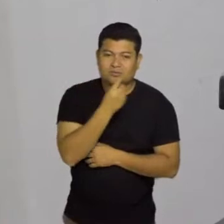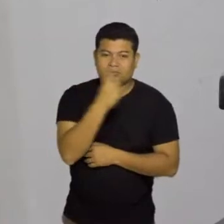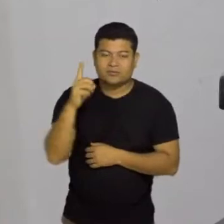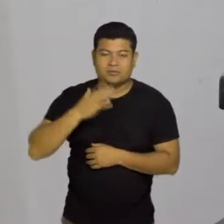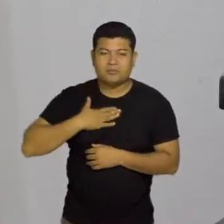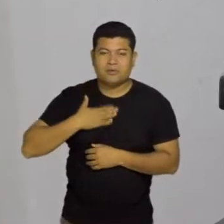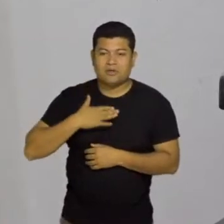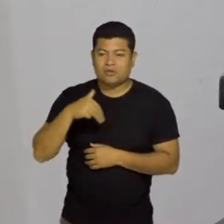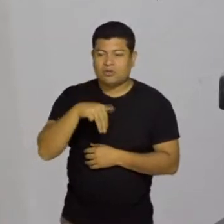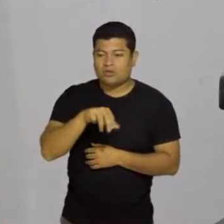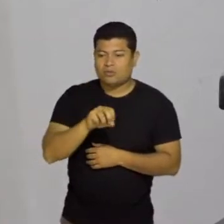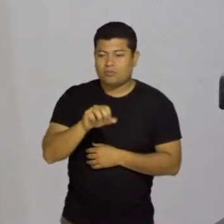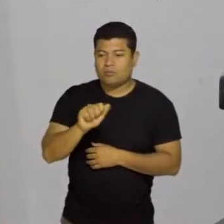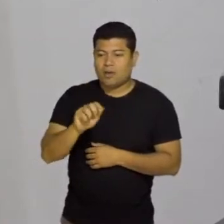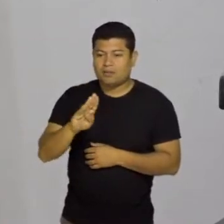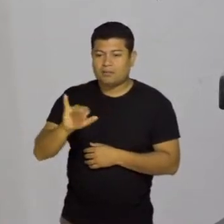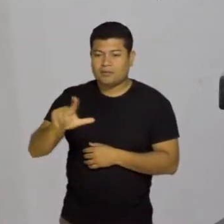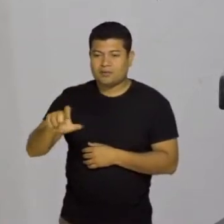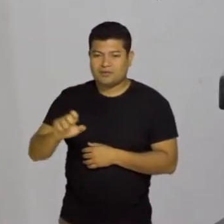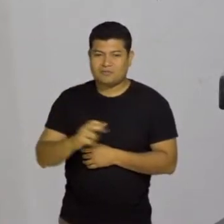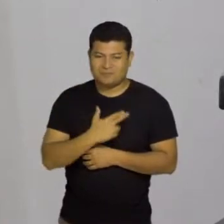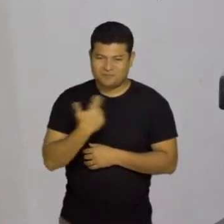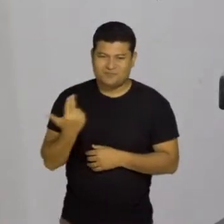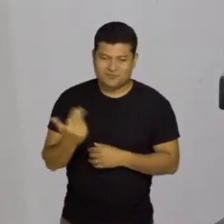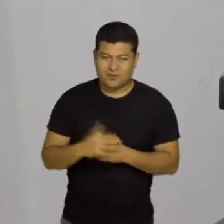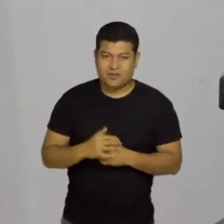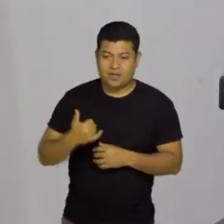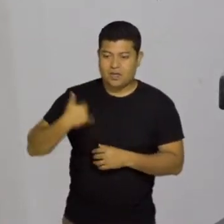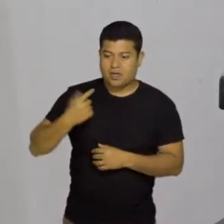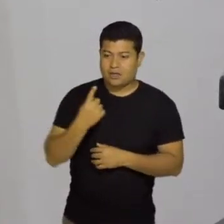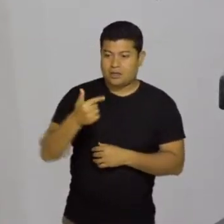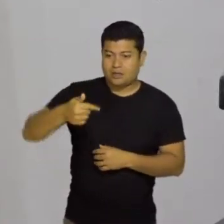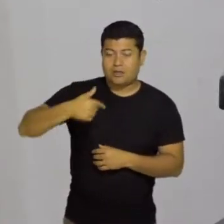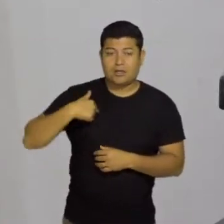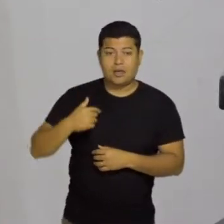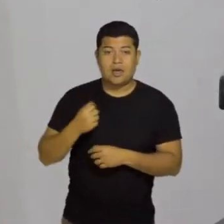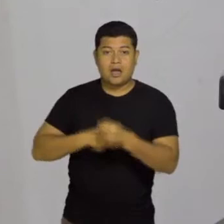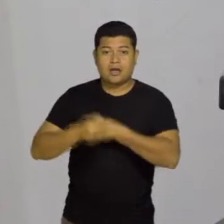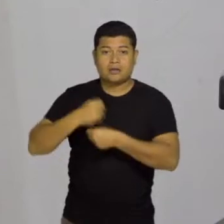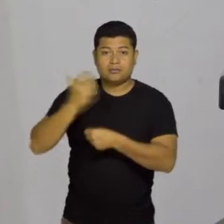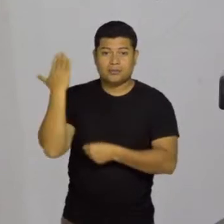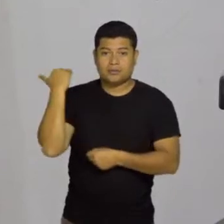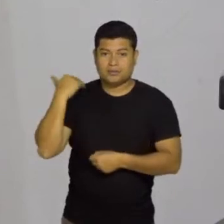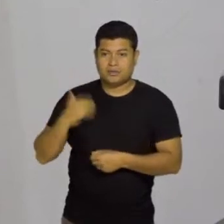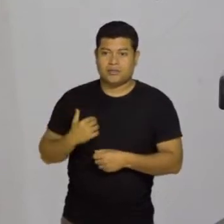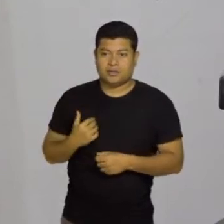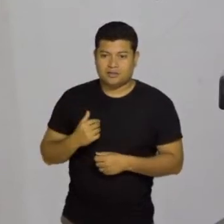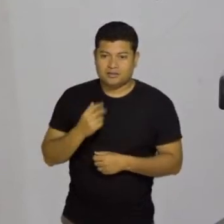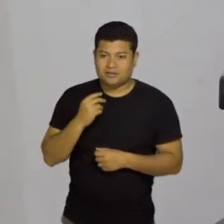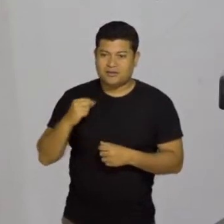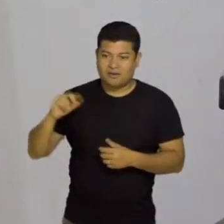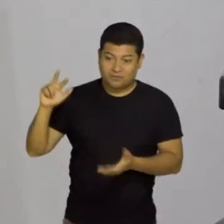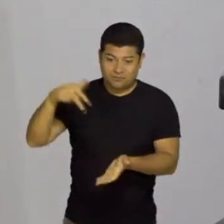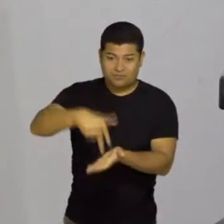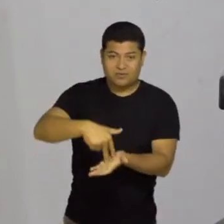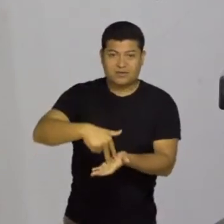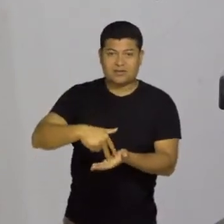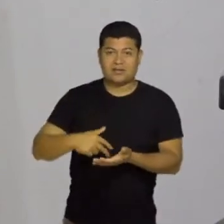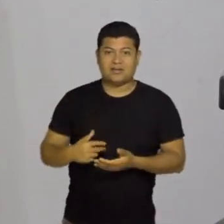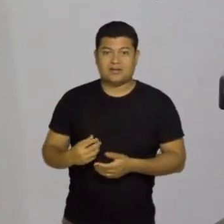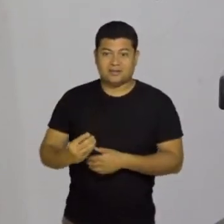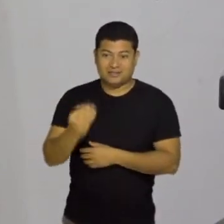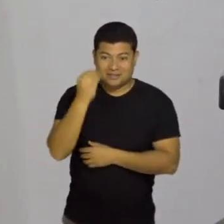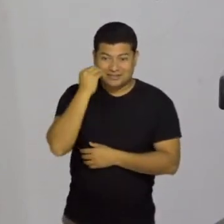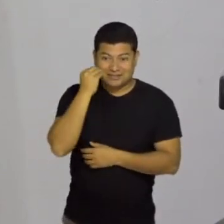eu tenho 17 anos. E ano passado eu vim aqui na LESC para dizer que eu estava estudando para entrar no curso de